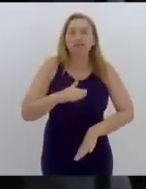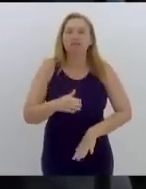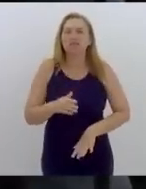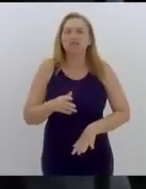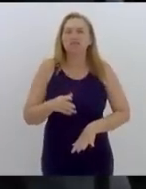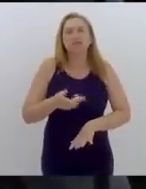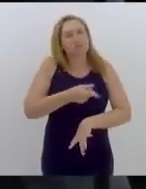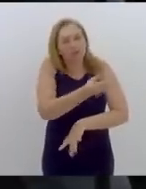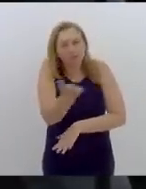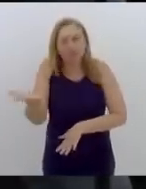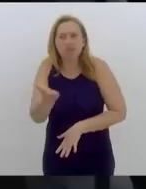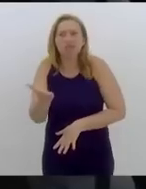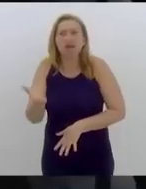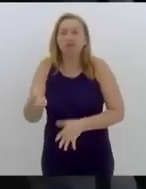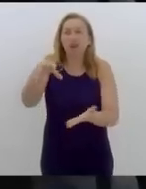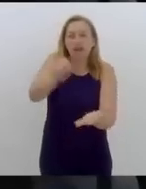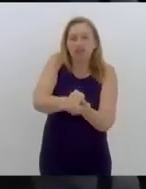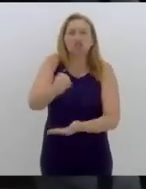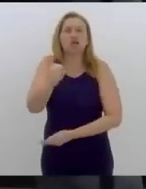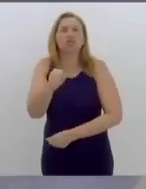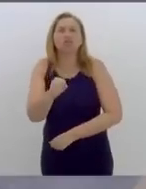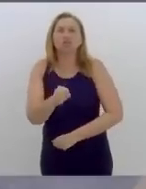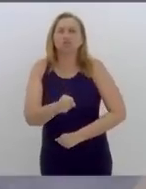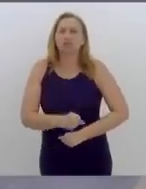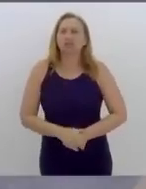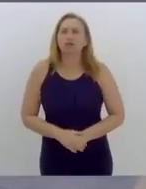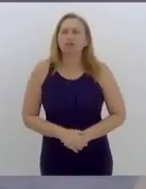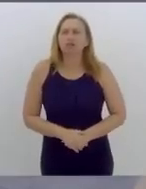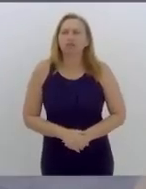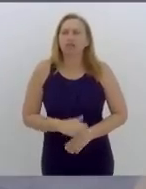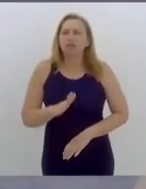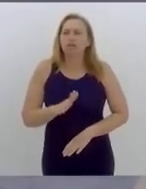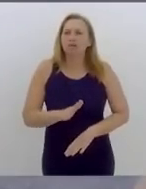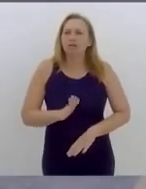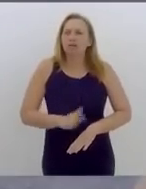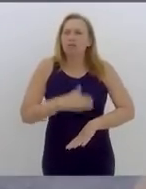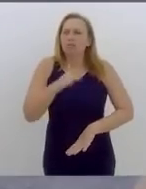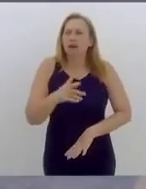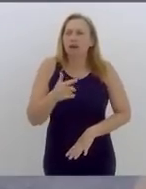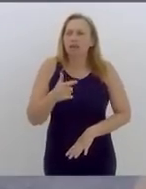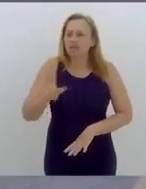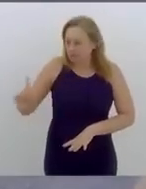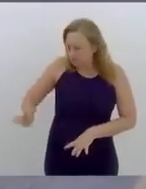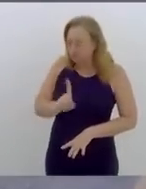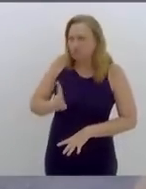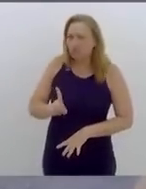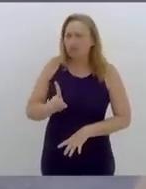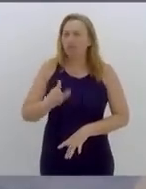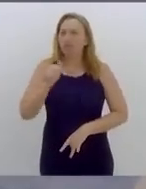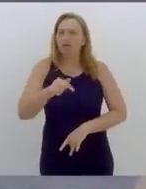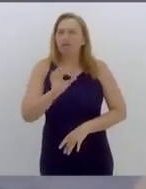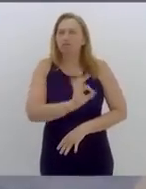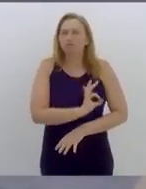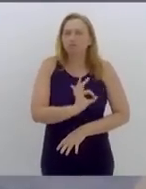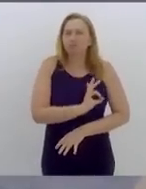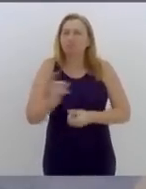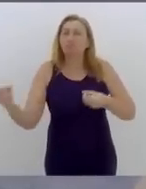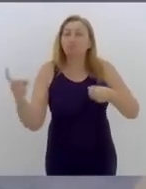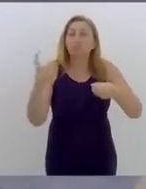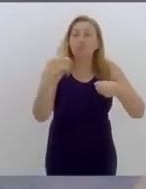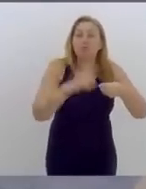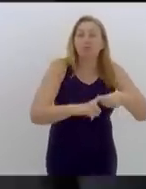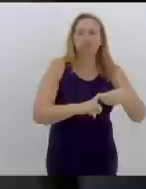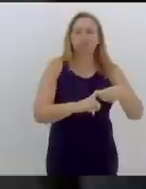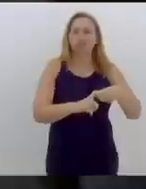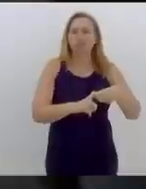para todos para que fique registrado mais satisfação eu venho hoje aqui os policiais estão retornando